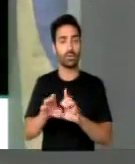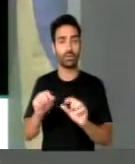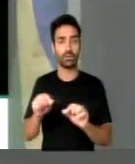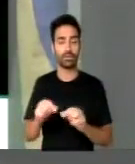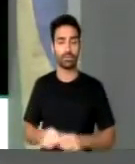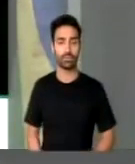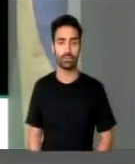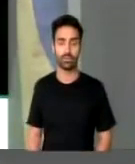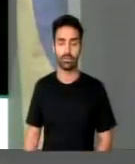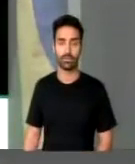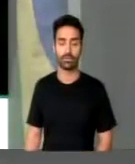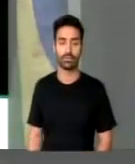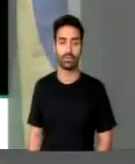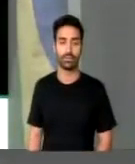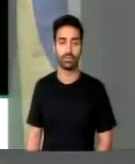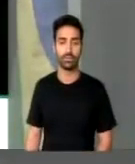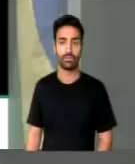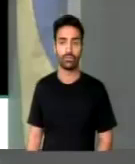nossas...